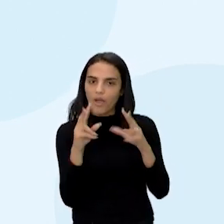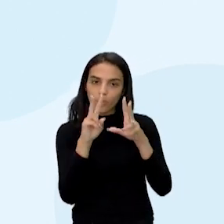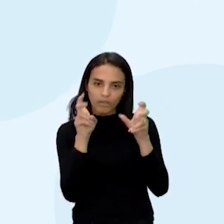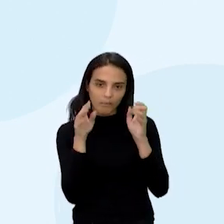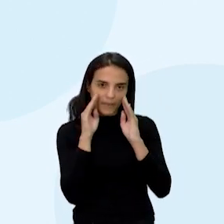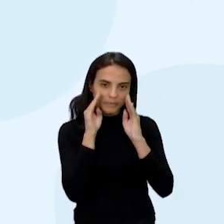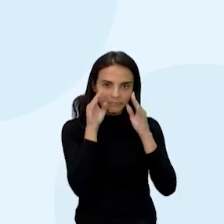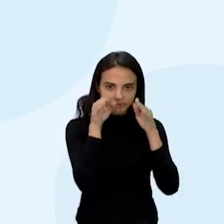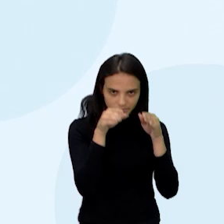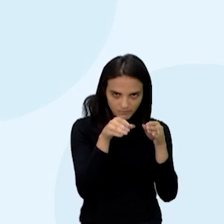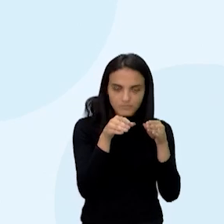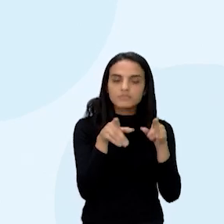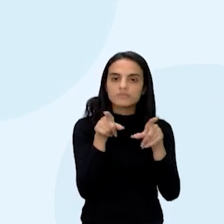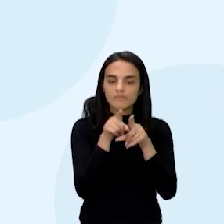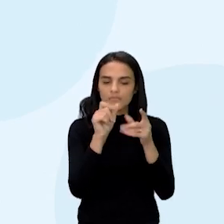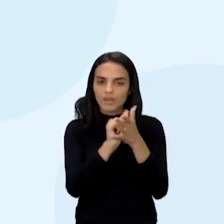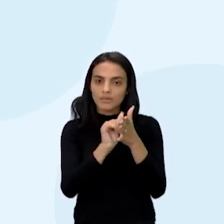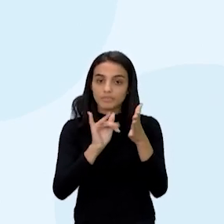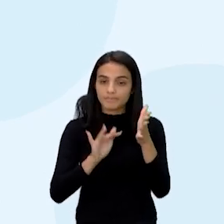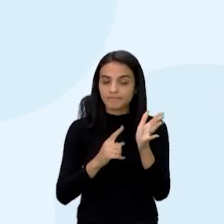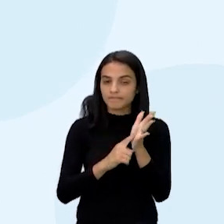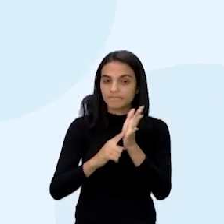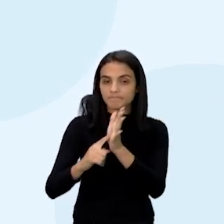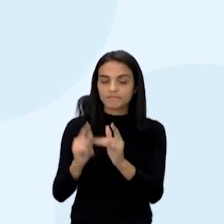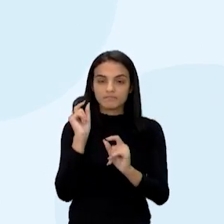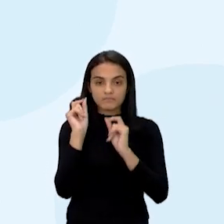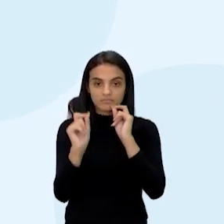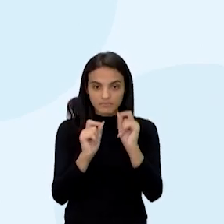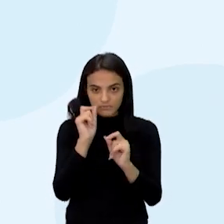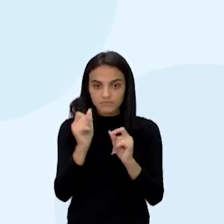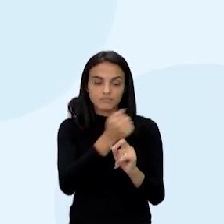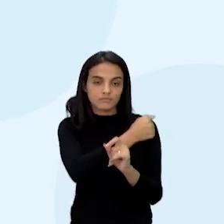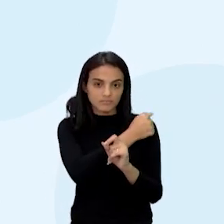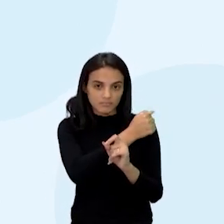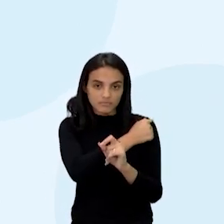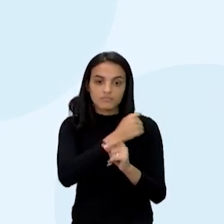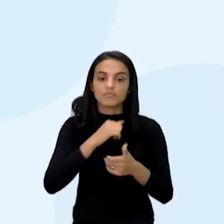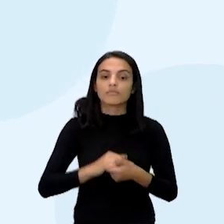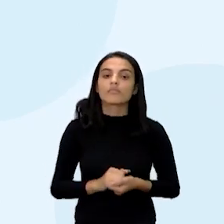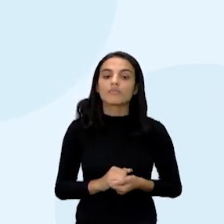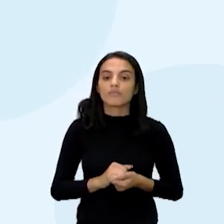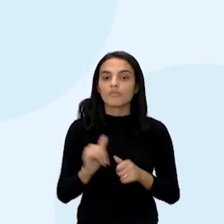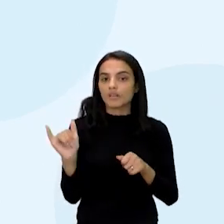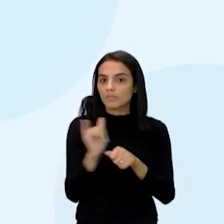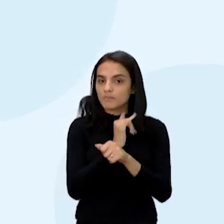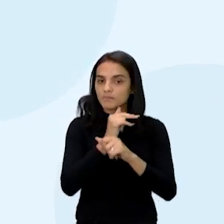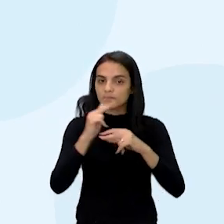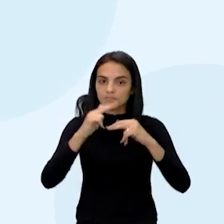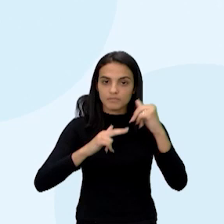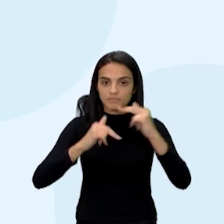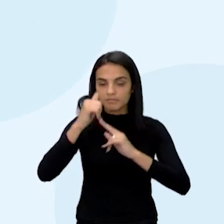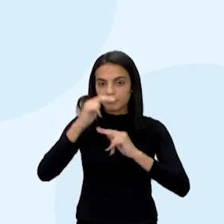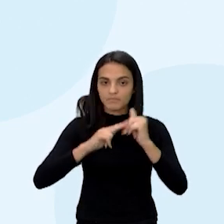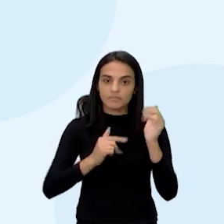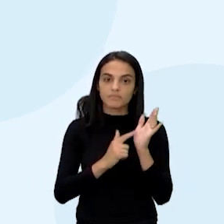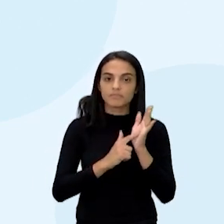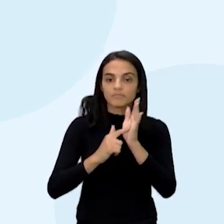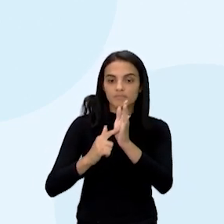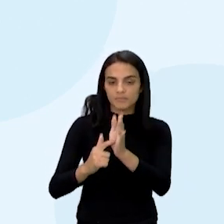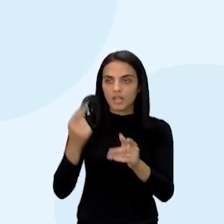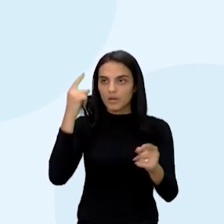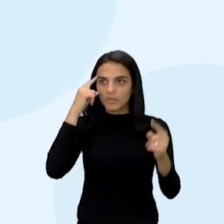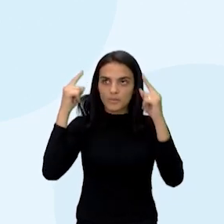aqui nesse tipo de atividade são oferecidos aos estudantes métodos e materiais que visem a promoção